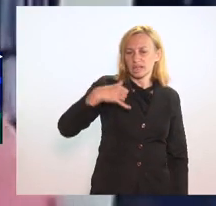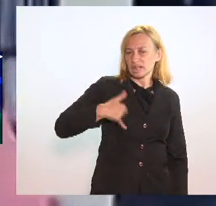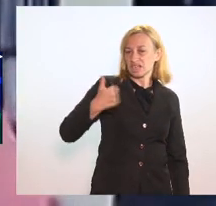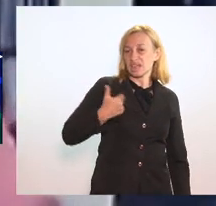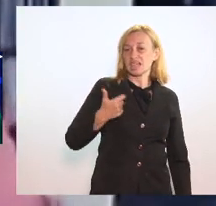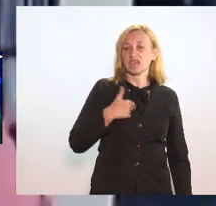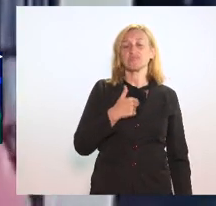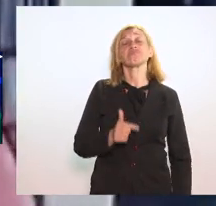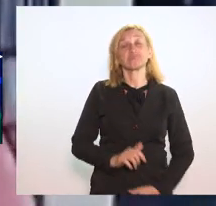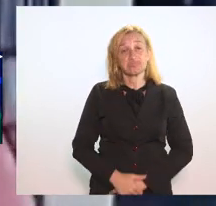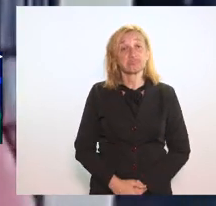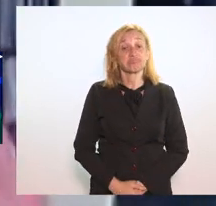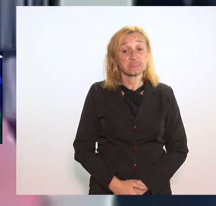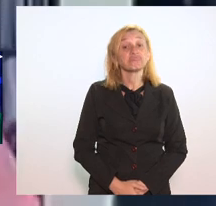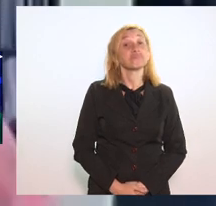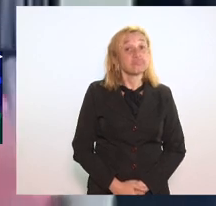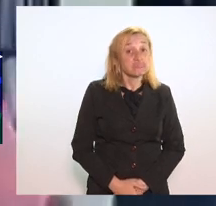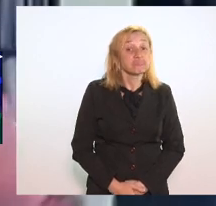80